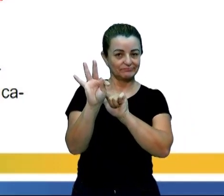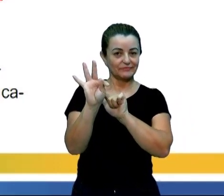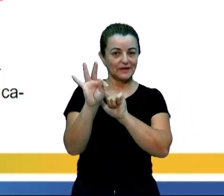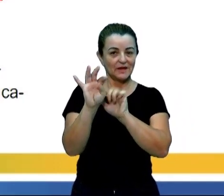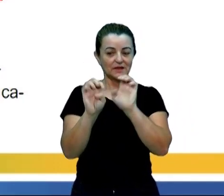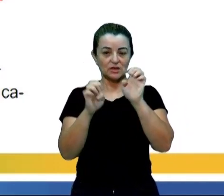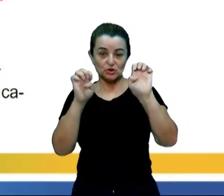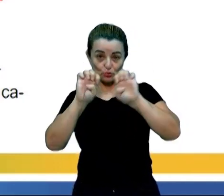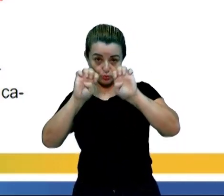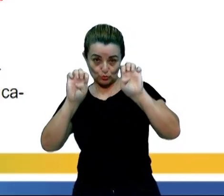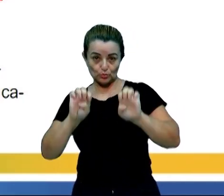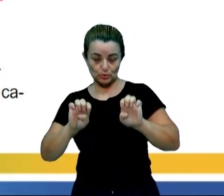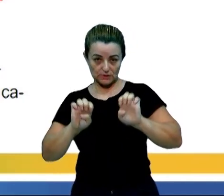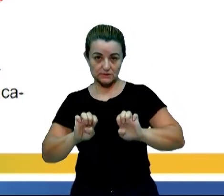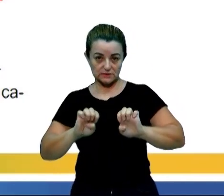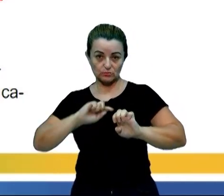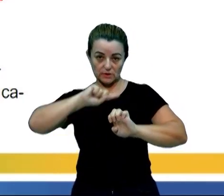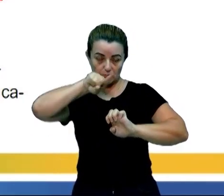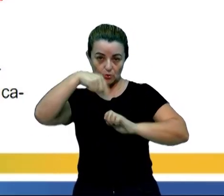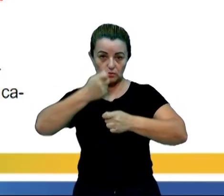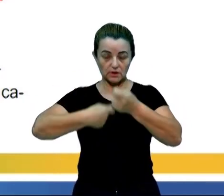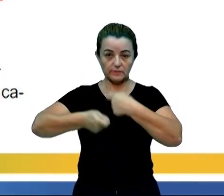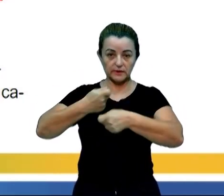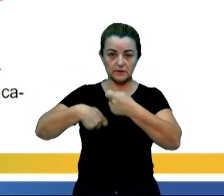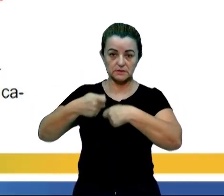que acontece depois do capitalismo